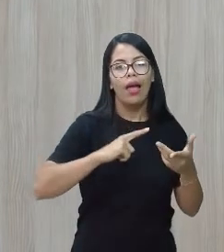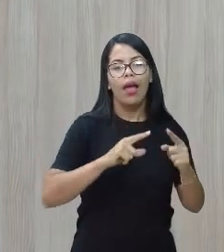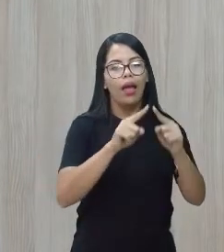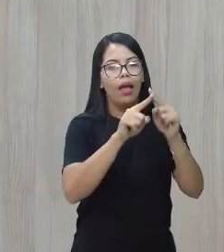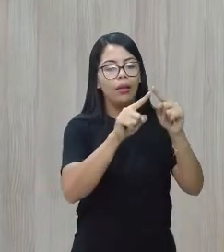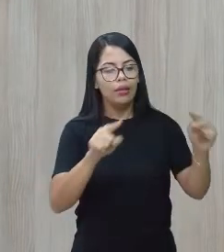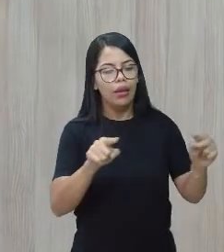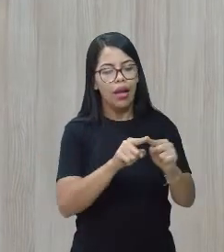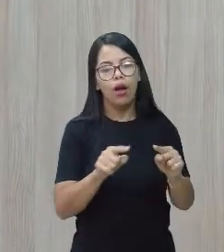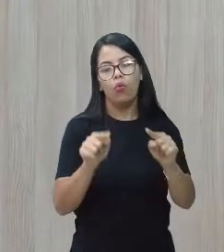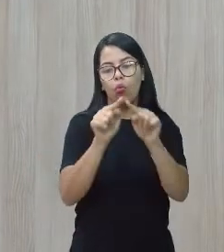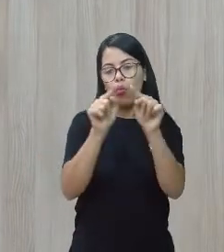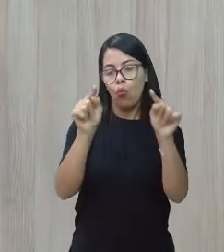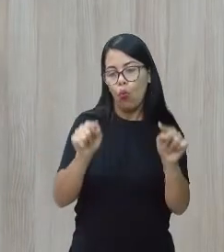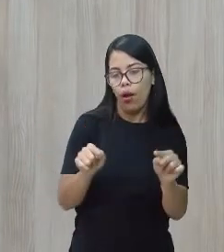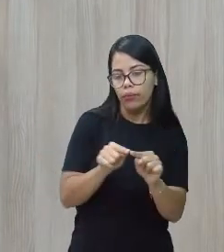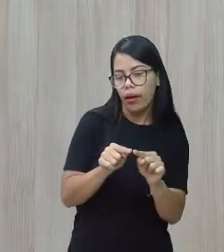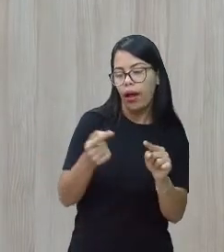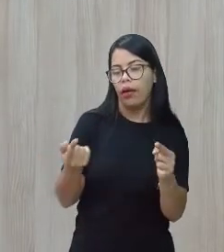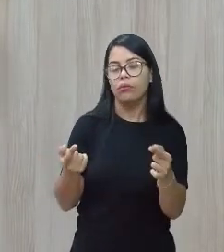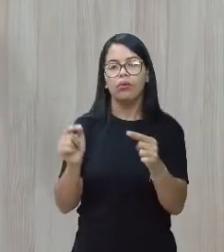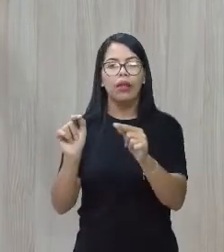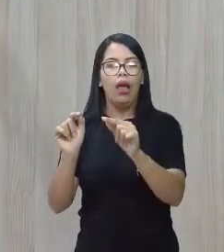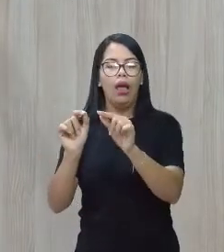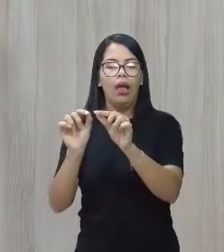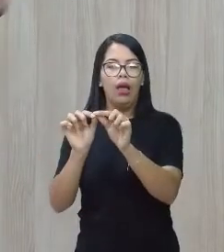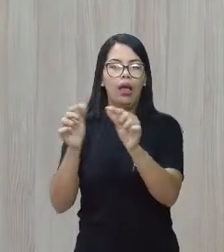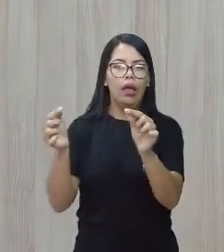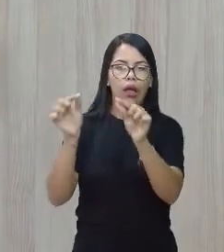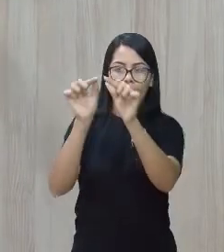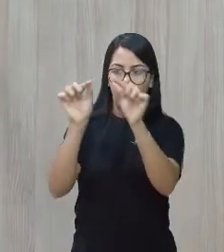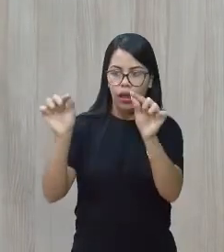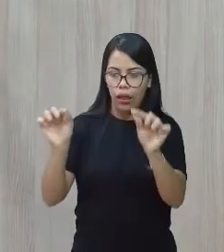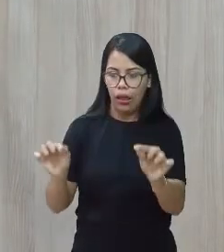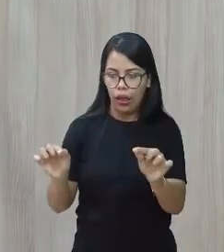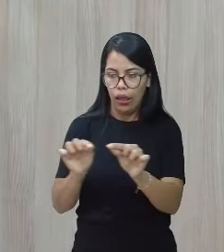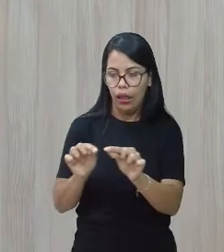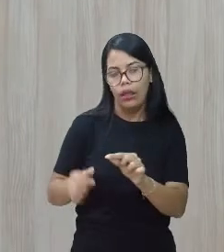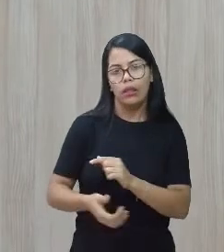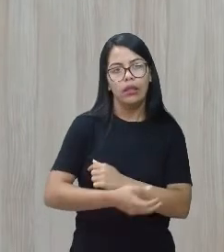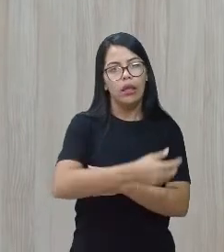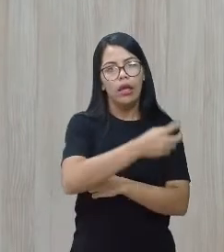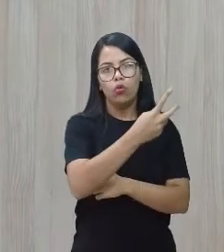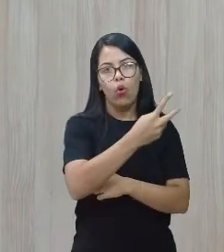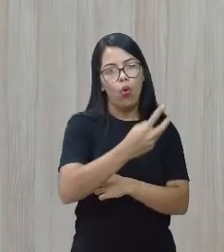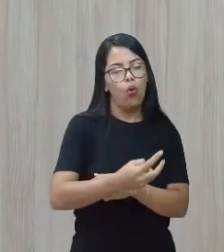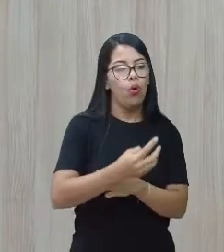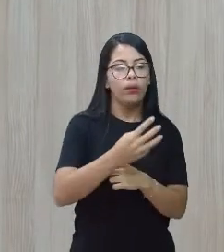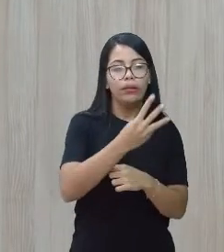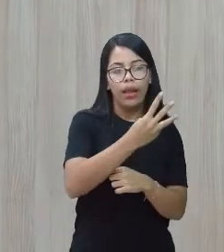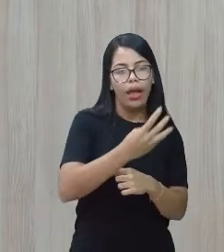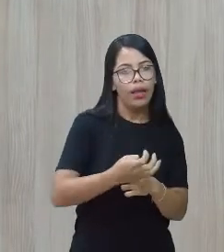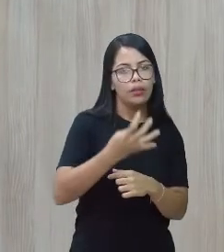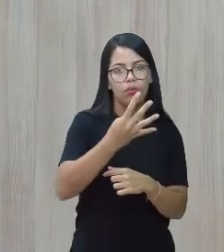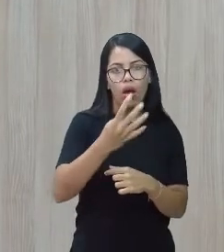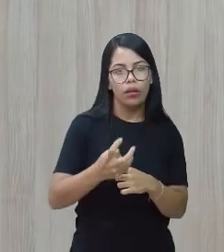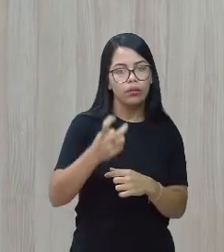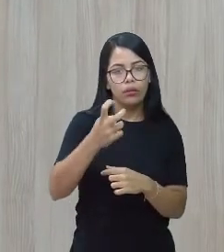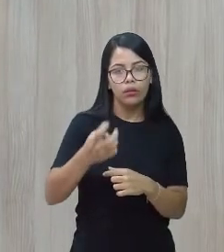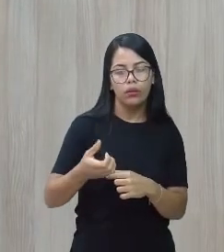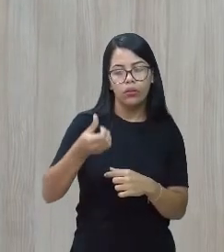um retângulo, um trapézio, um losango, um hexágono, certo? Então, essas bases elas vão